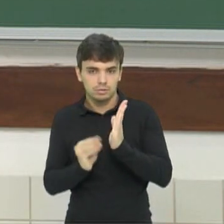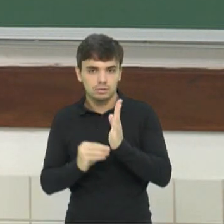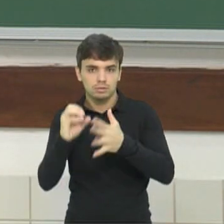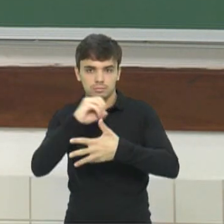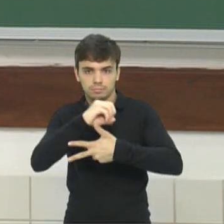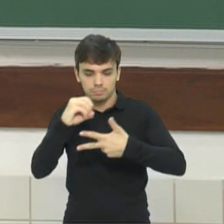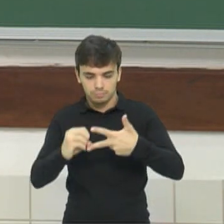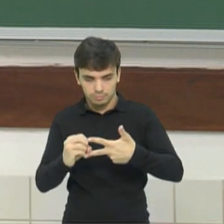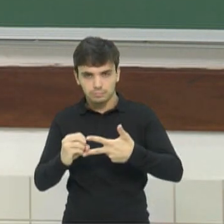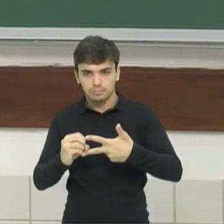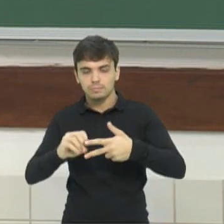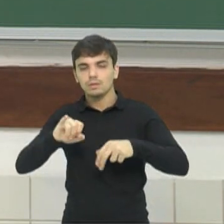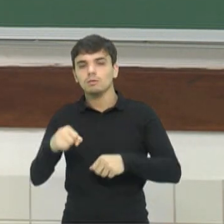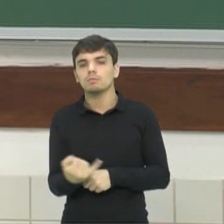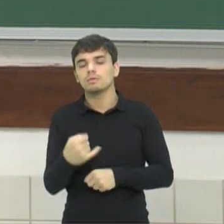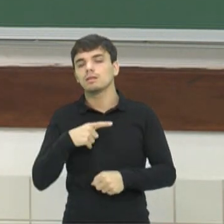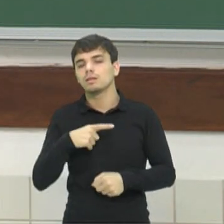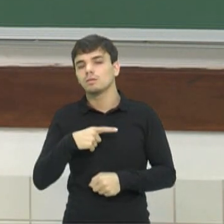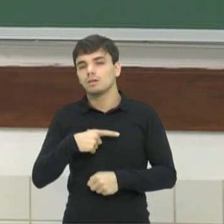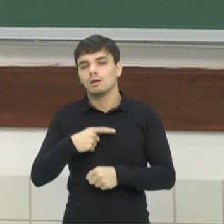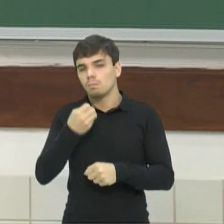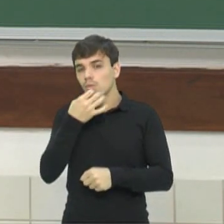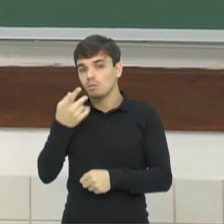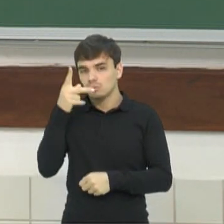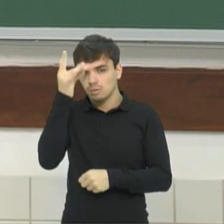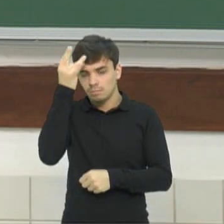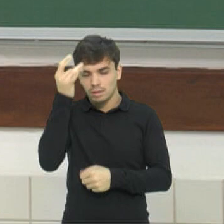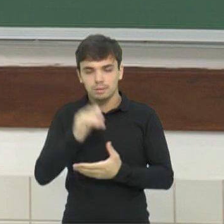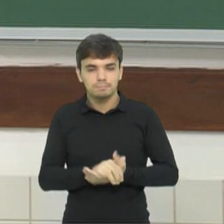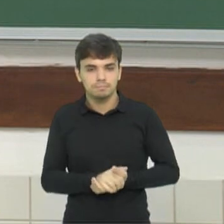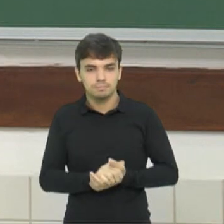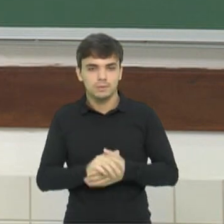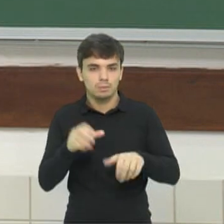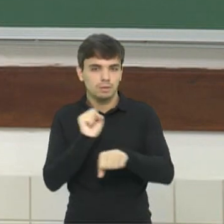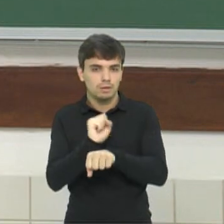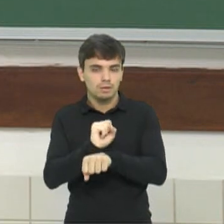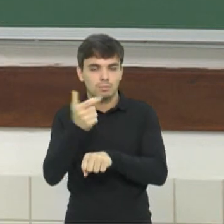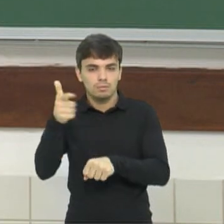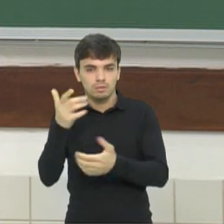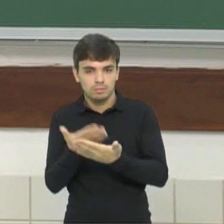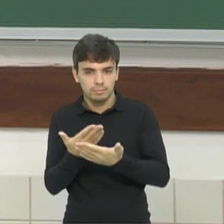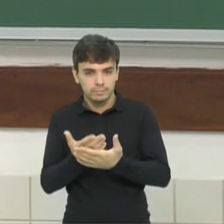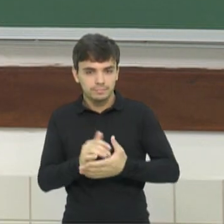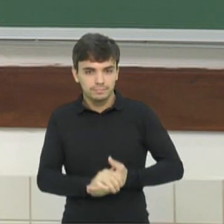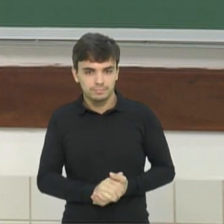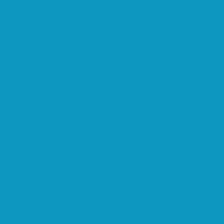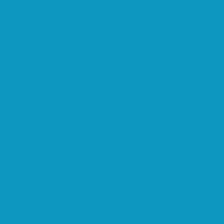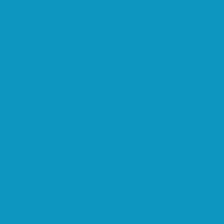Então aproveitem que vai estar tudo fresquinho na cabeça de vocês para ir bem nas provas, tá? Então aguardo vocês na próxima aula.